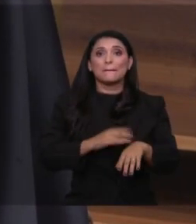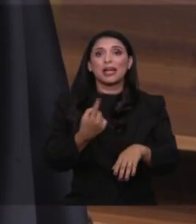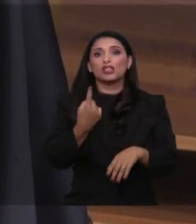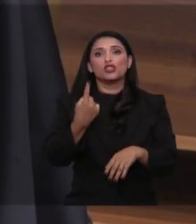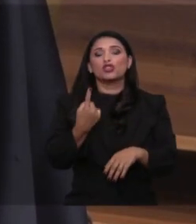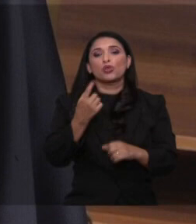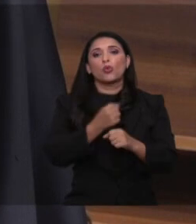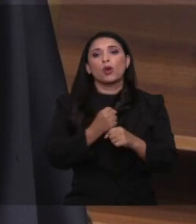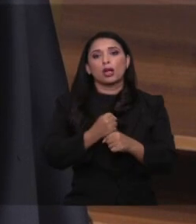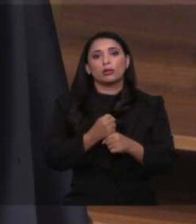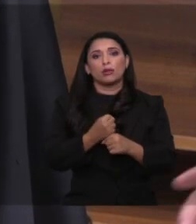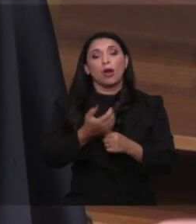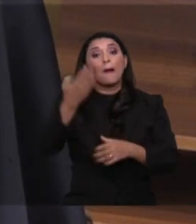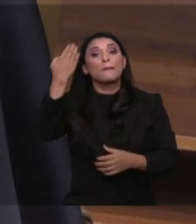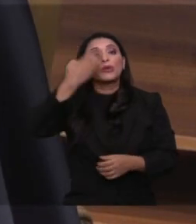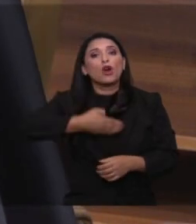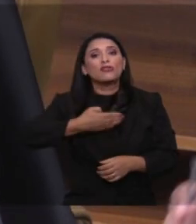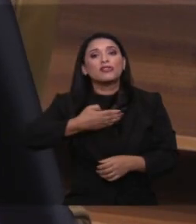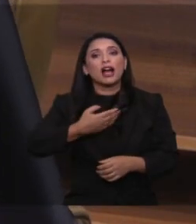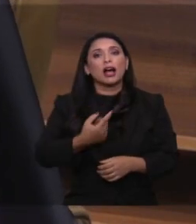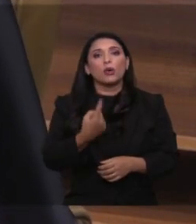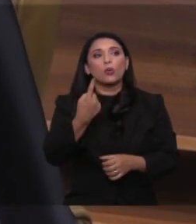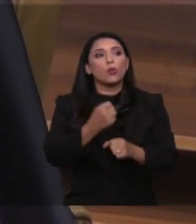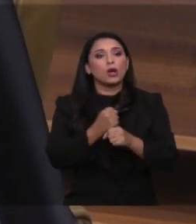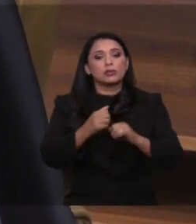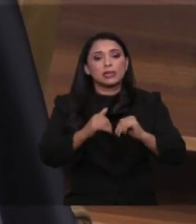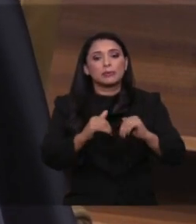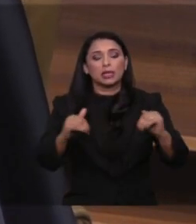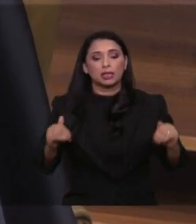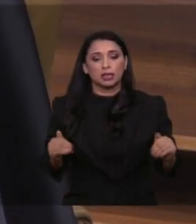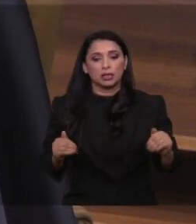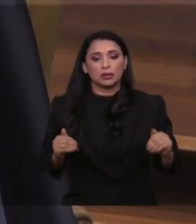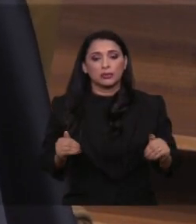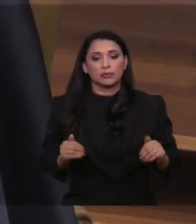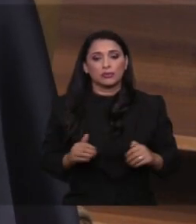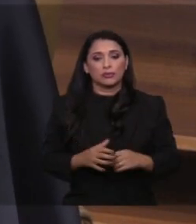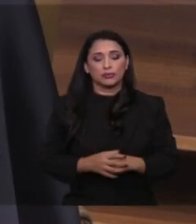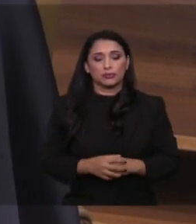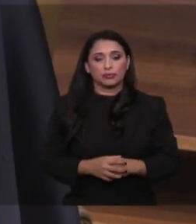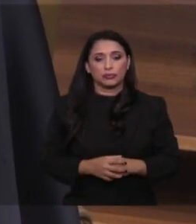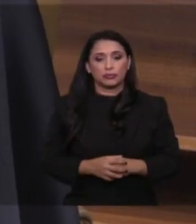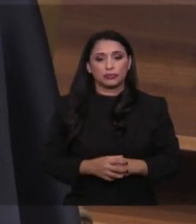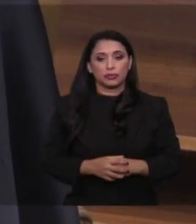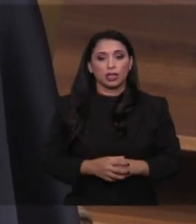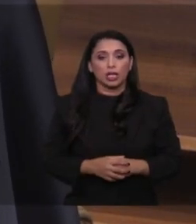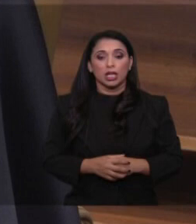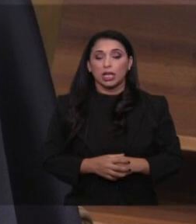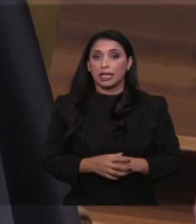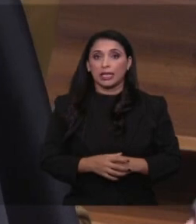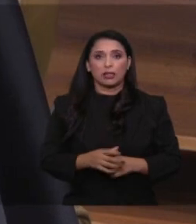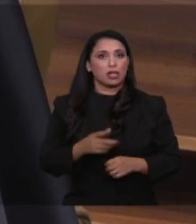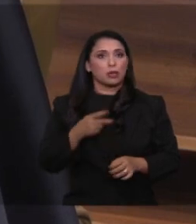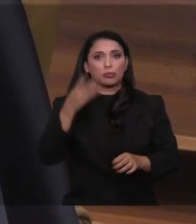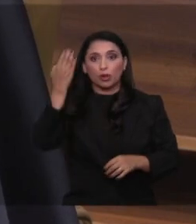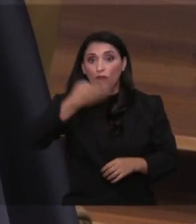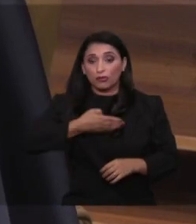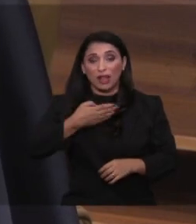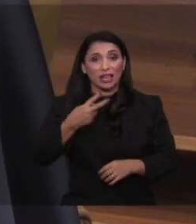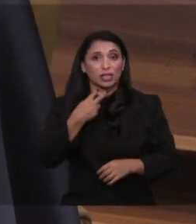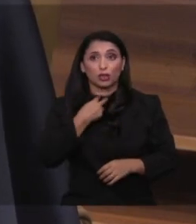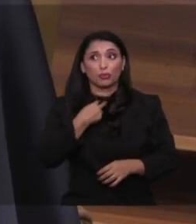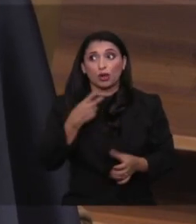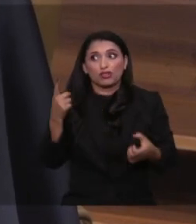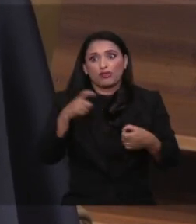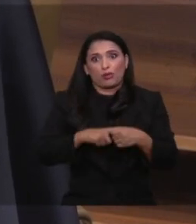fato. E a impossibilidade da sua reconstituição.